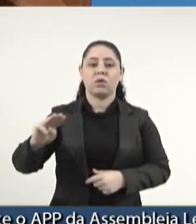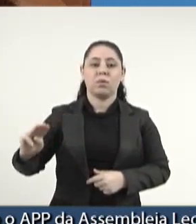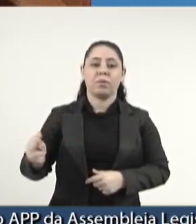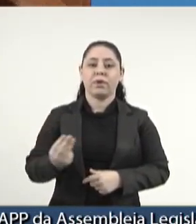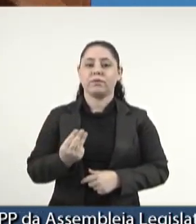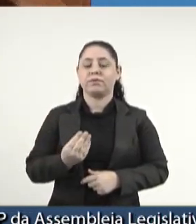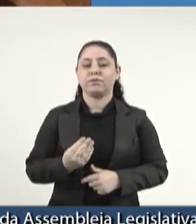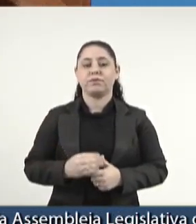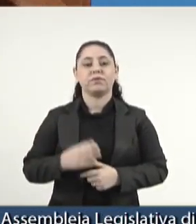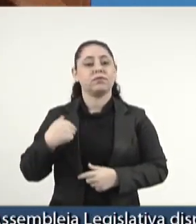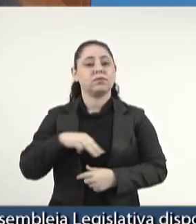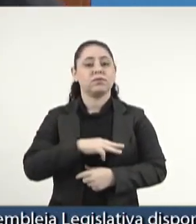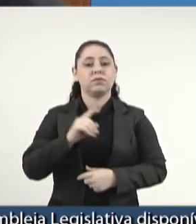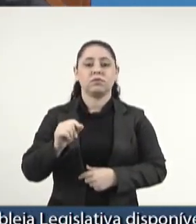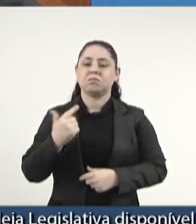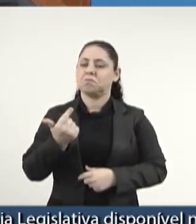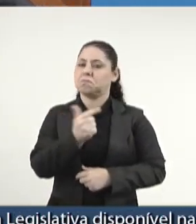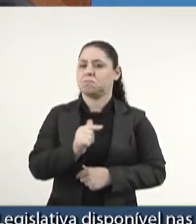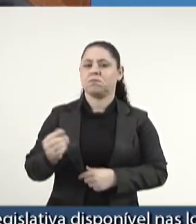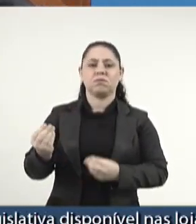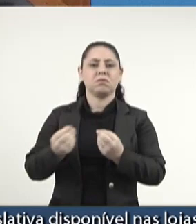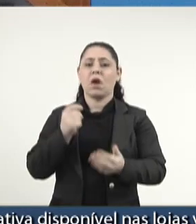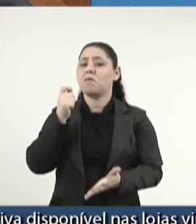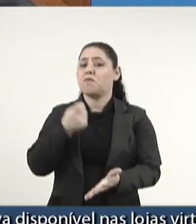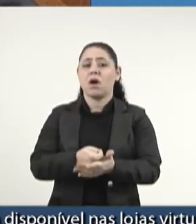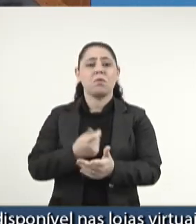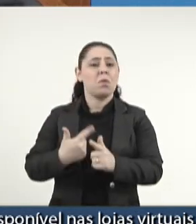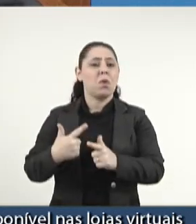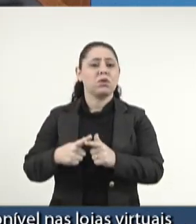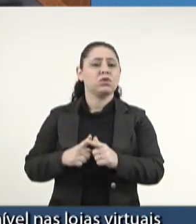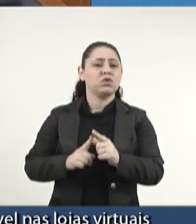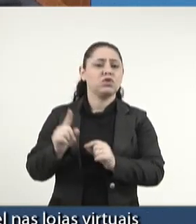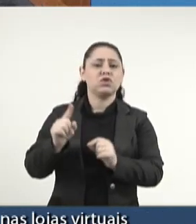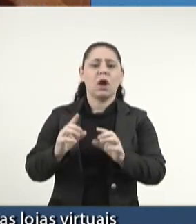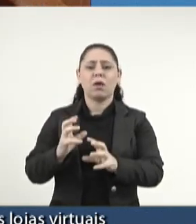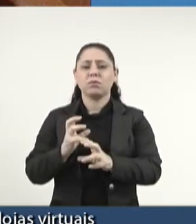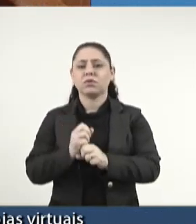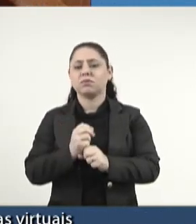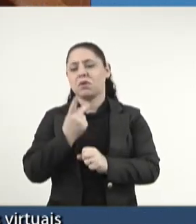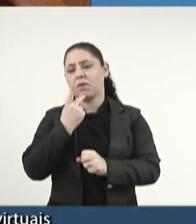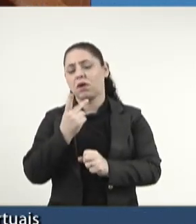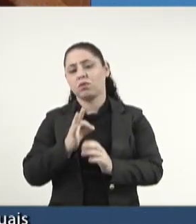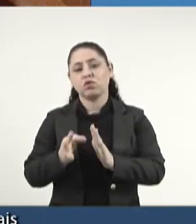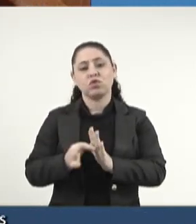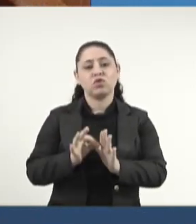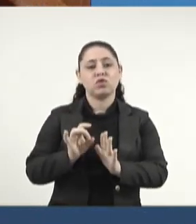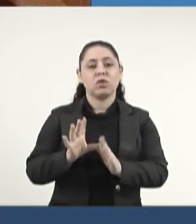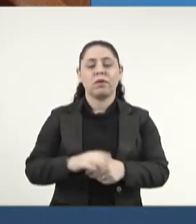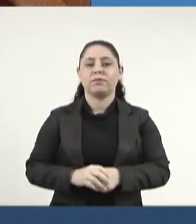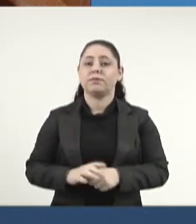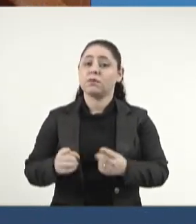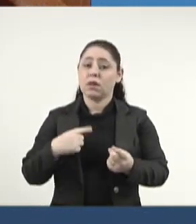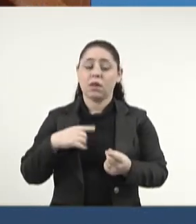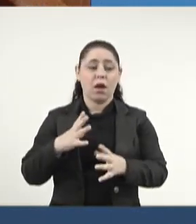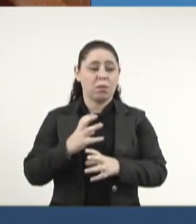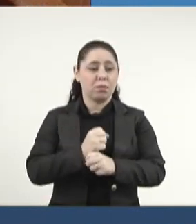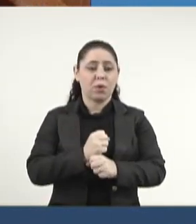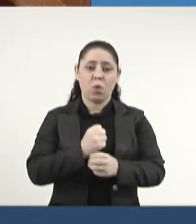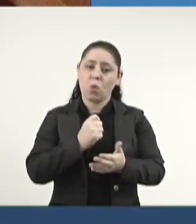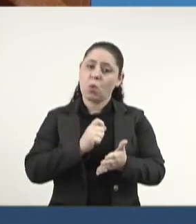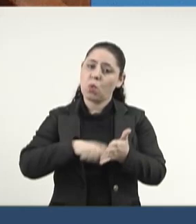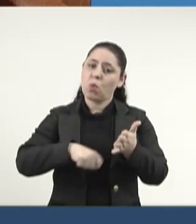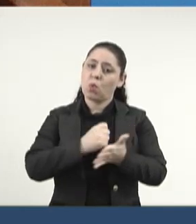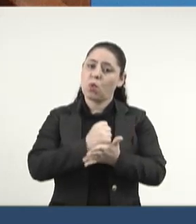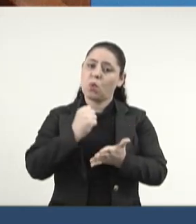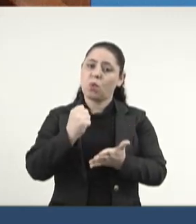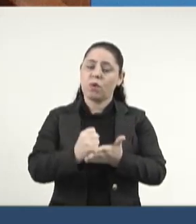bi, que nós não temos como afirmar, a não ser por estimativa, mas que está aqui os instrumentos, tanto do acordo e